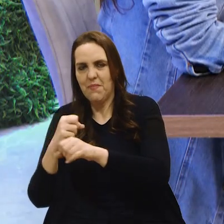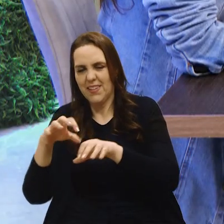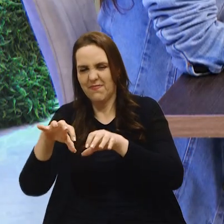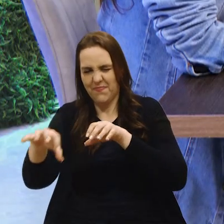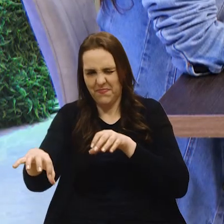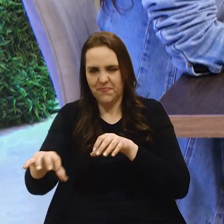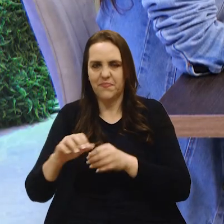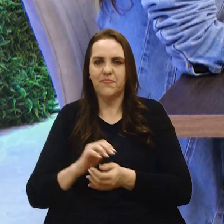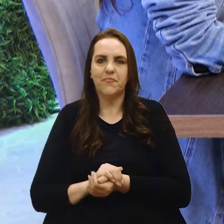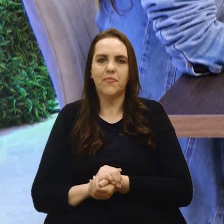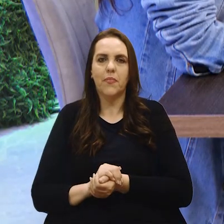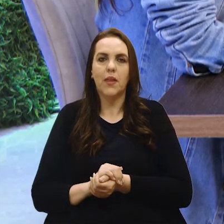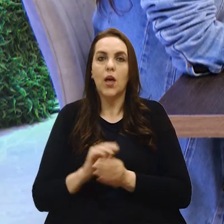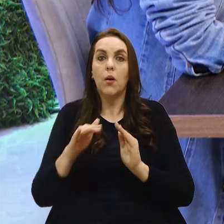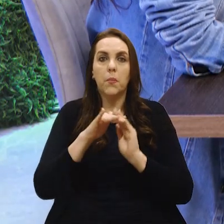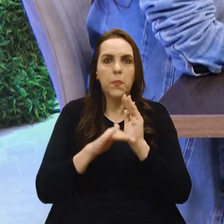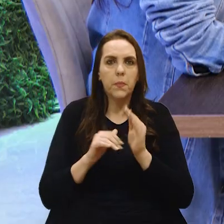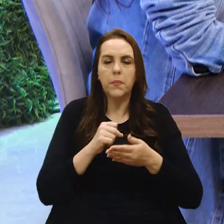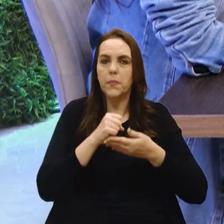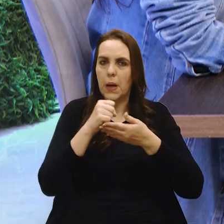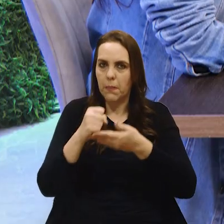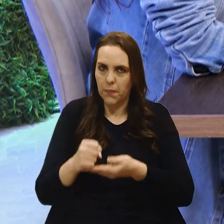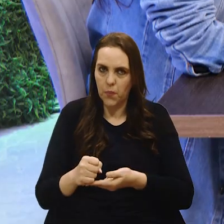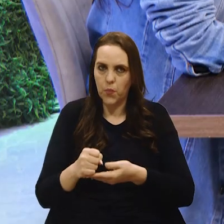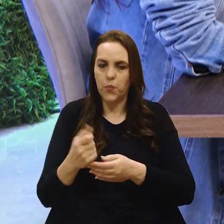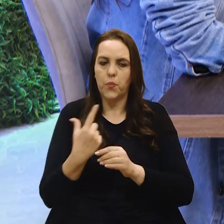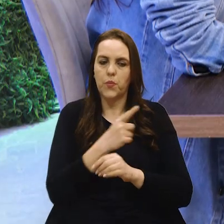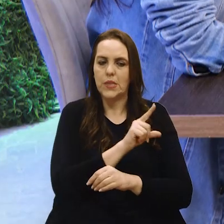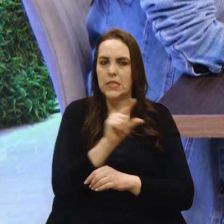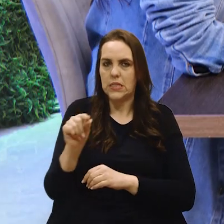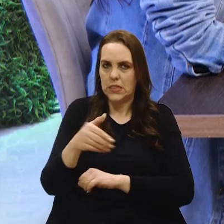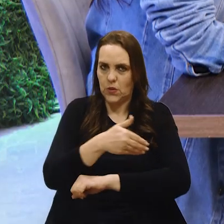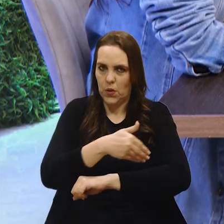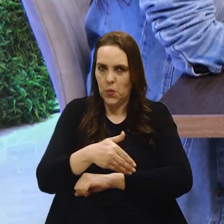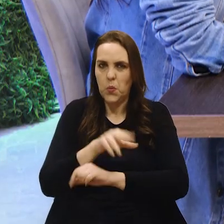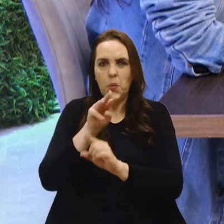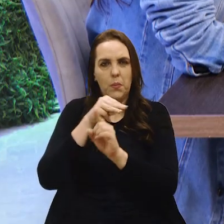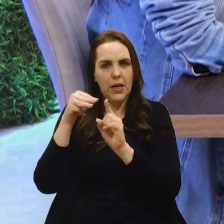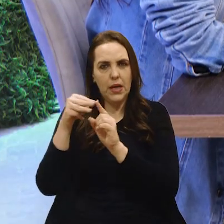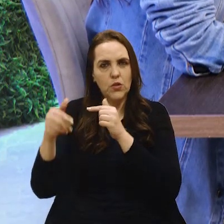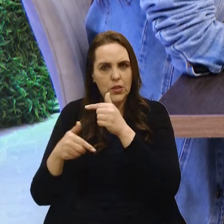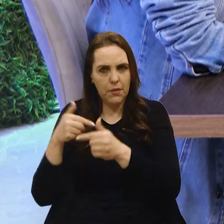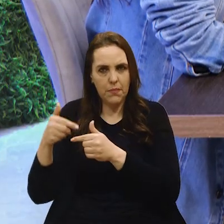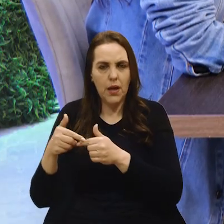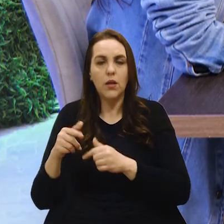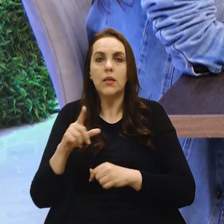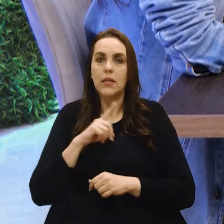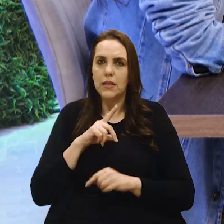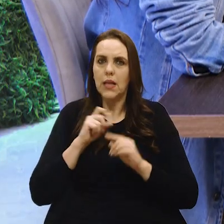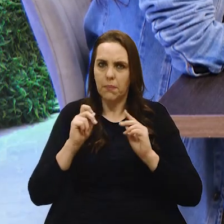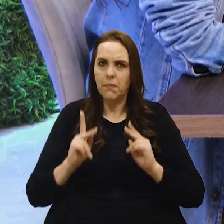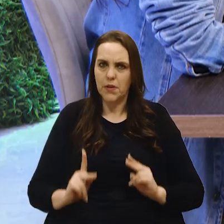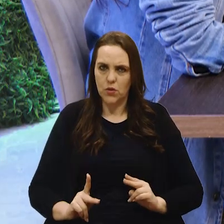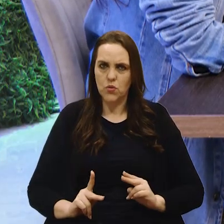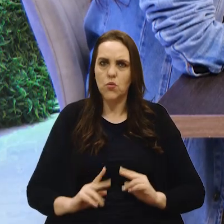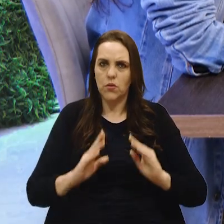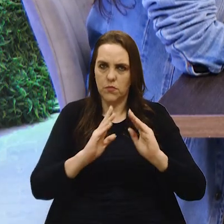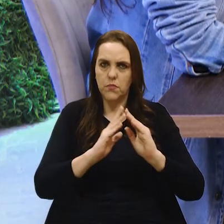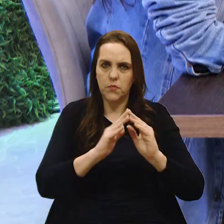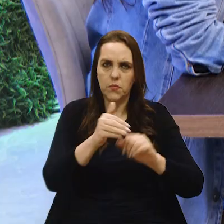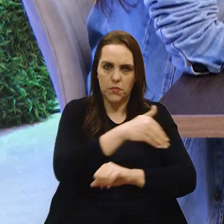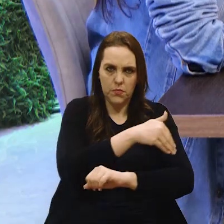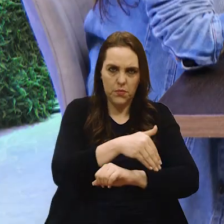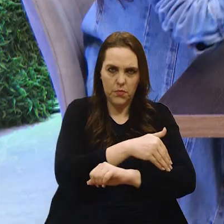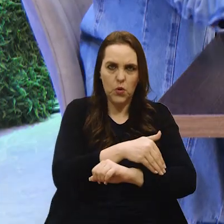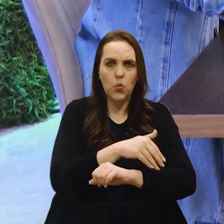é o programa de apoio à saída das ruas, e você falava do mercado de trabalho. Tem pessoas que estão em situação de rua e que trabalham.